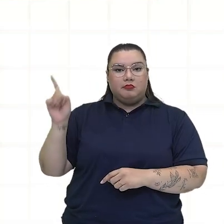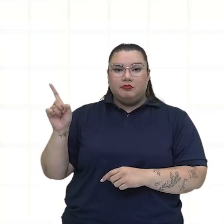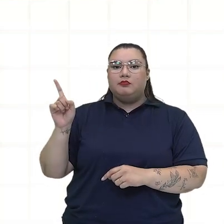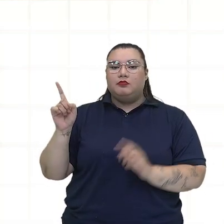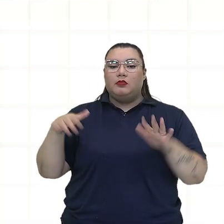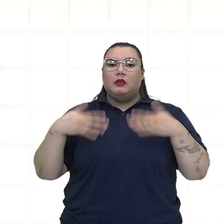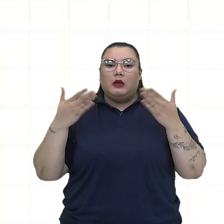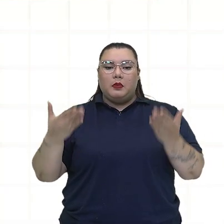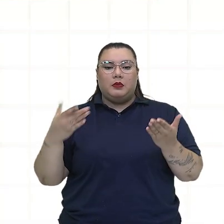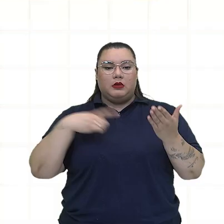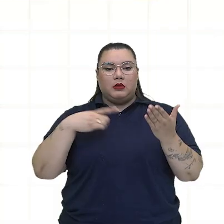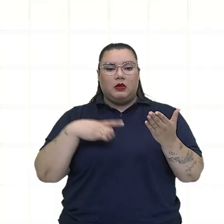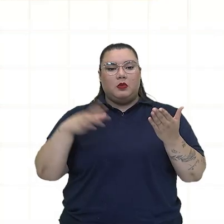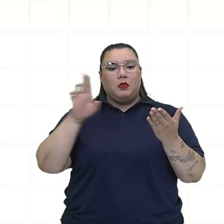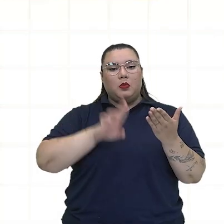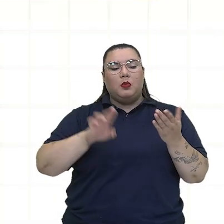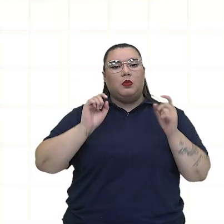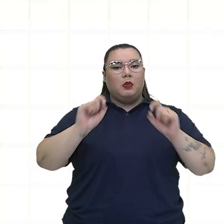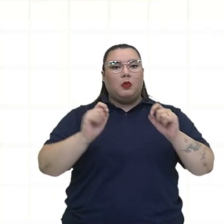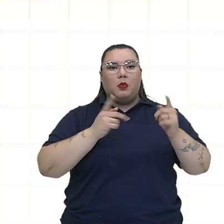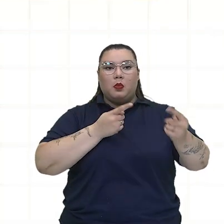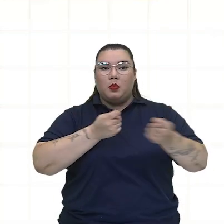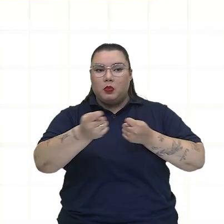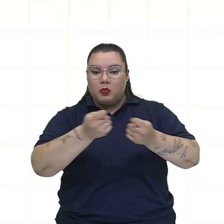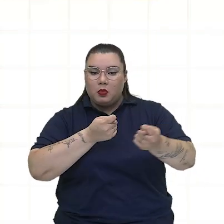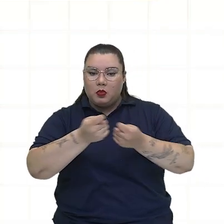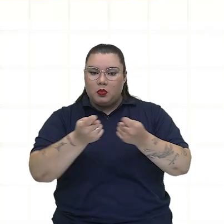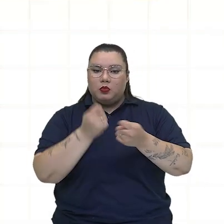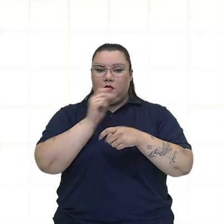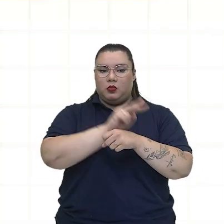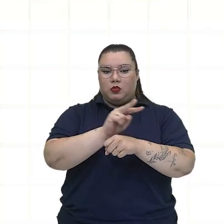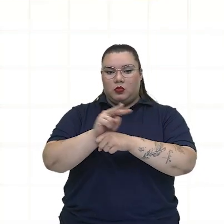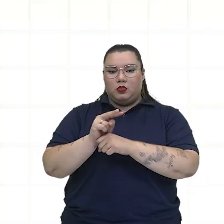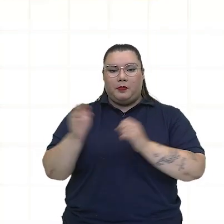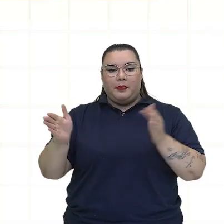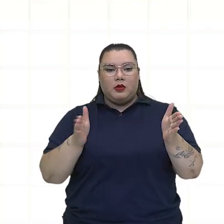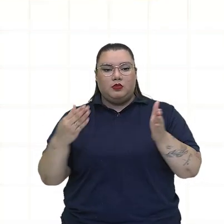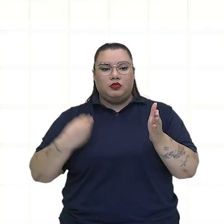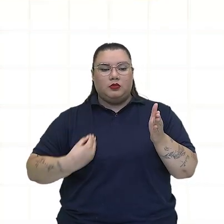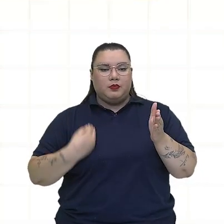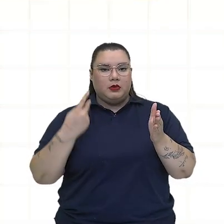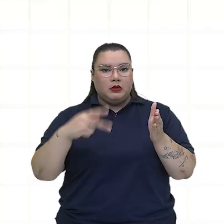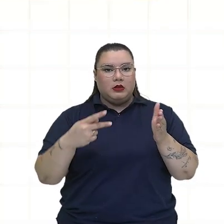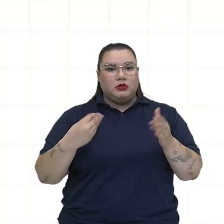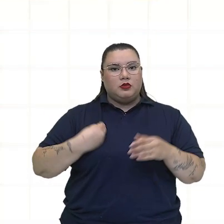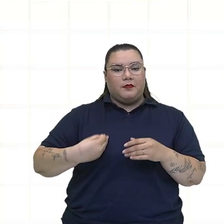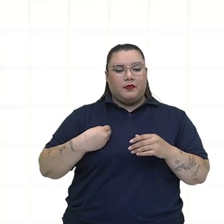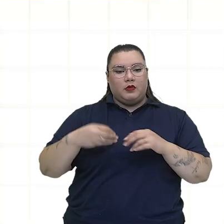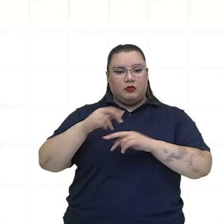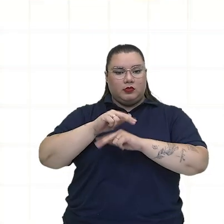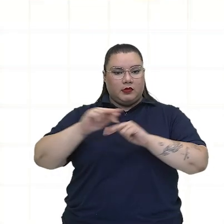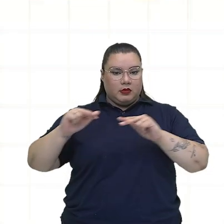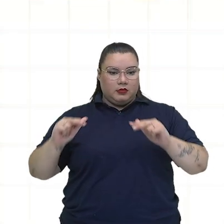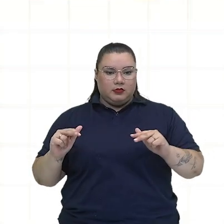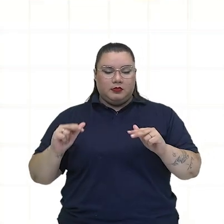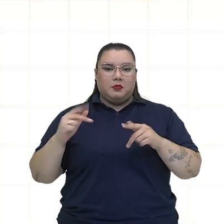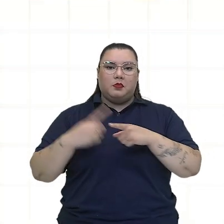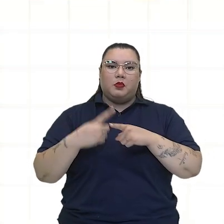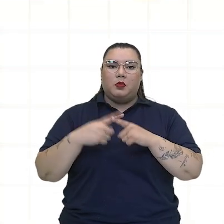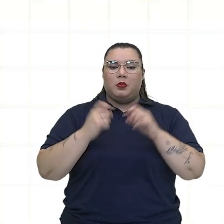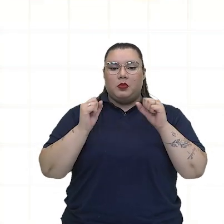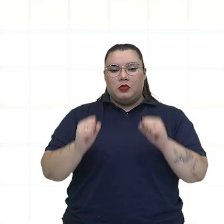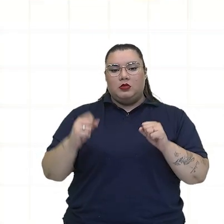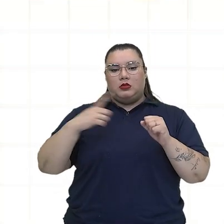acaba envolvendo um manejo controlado até mesmo do ciclo de vida desses organismos, porque vai